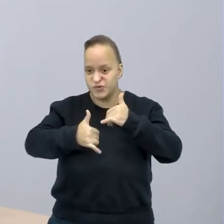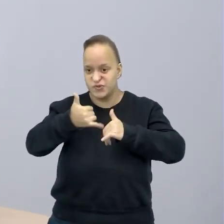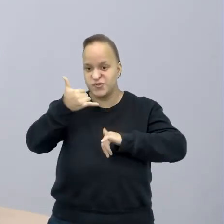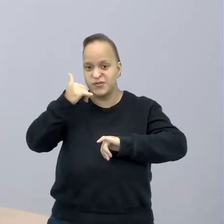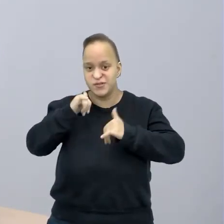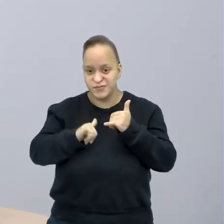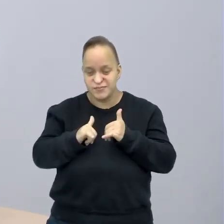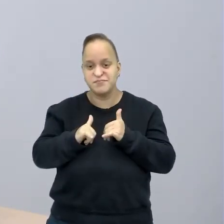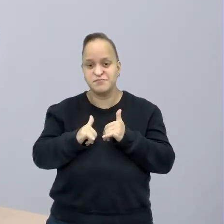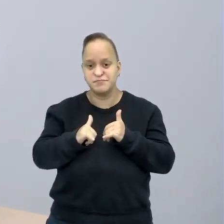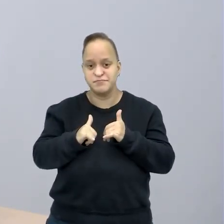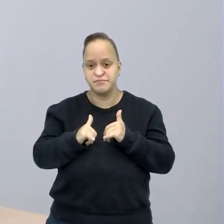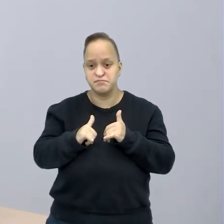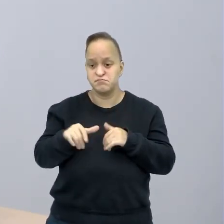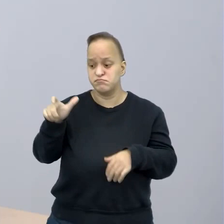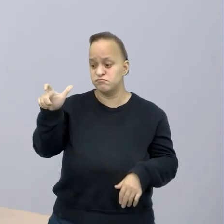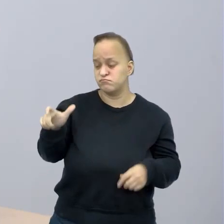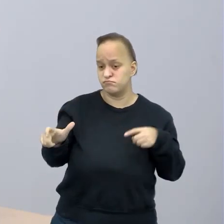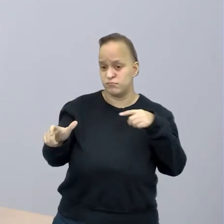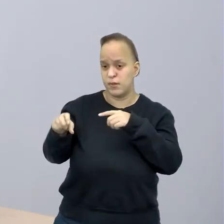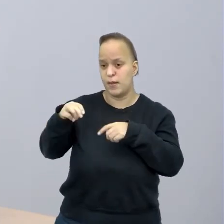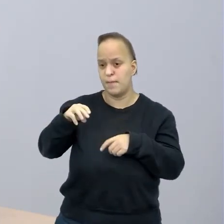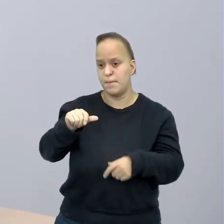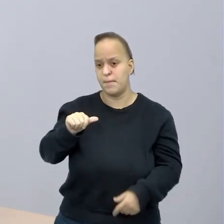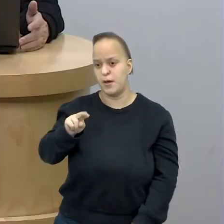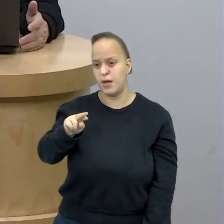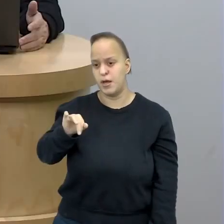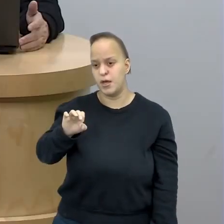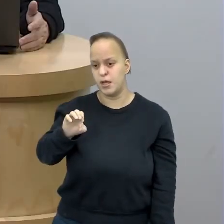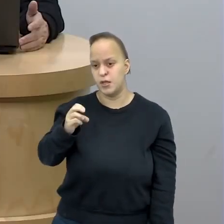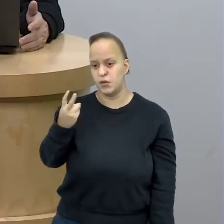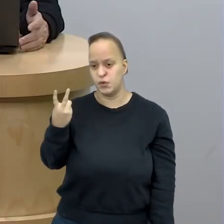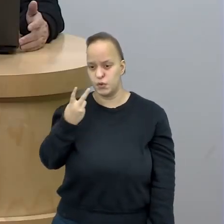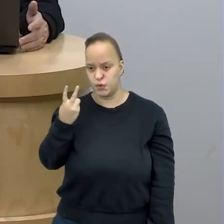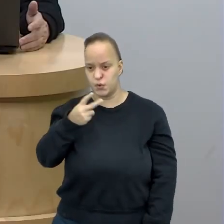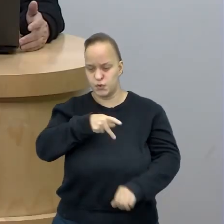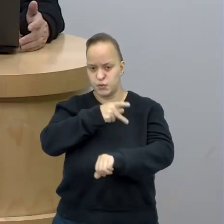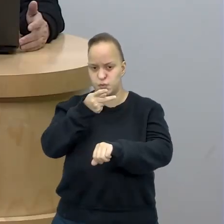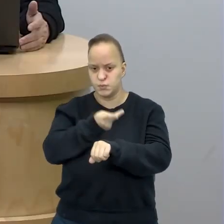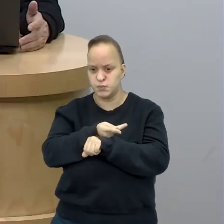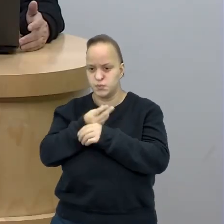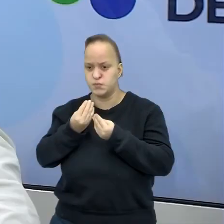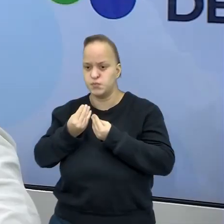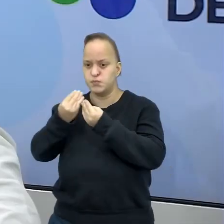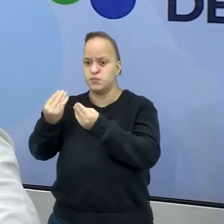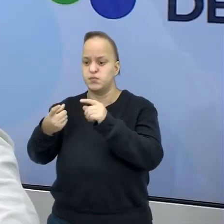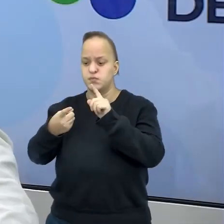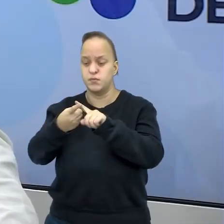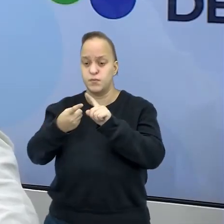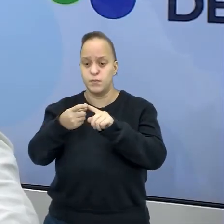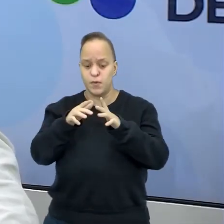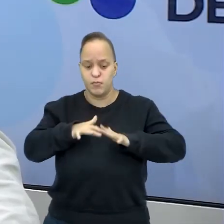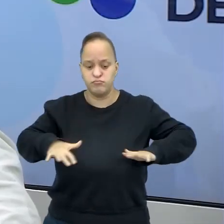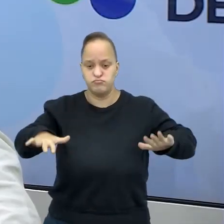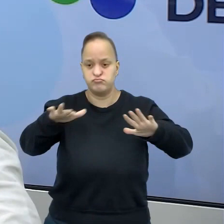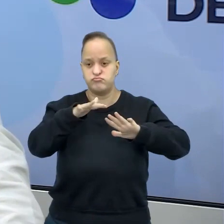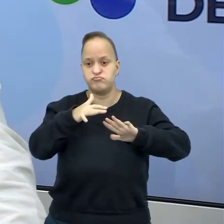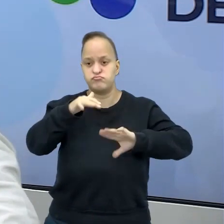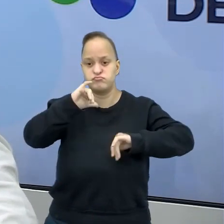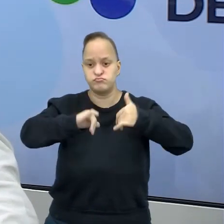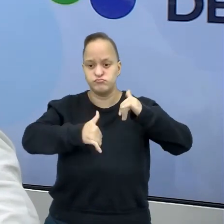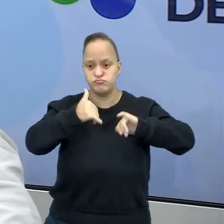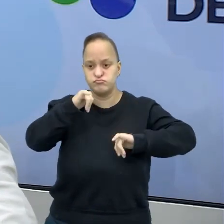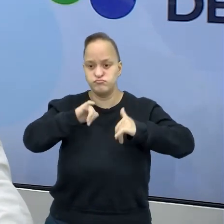Porque ela ganhou dois prêmios, certo? Nobel. Sim, ela ganhou um prêmio na área de física, né?